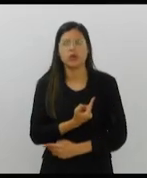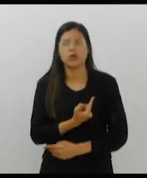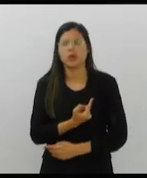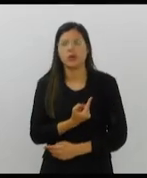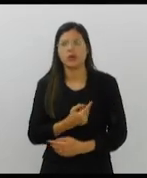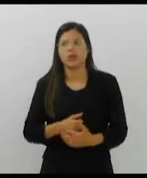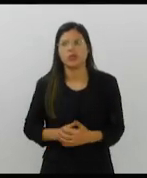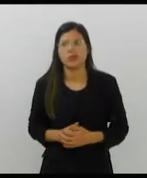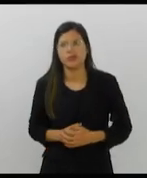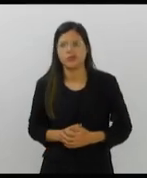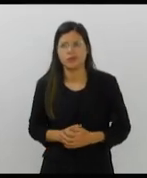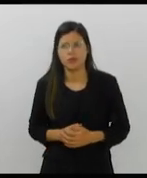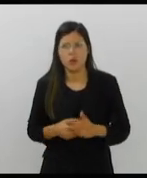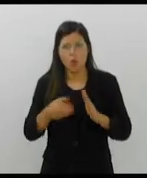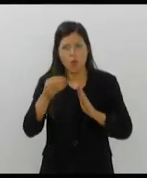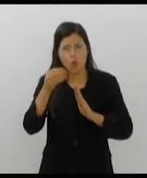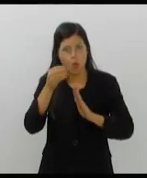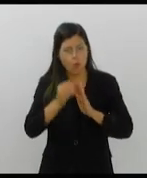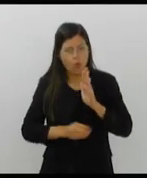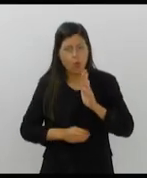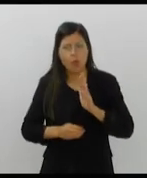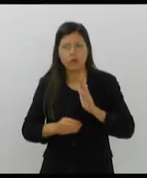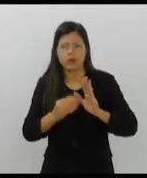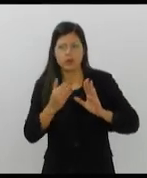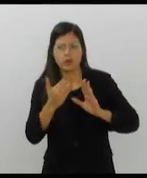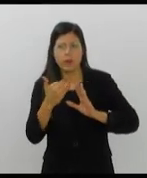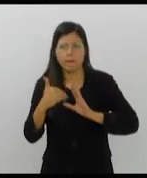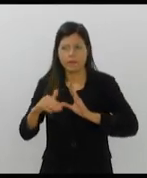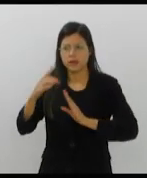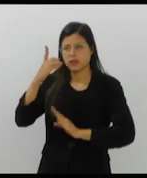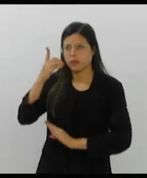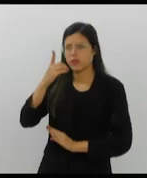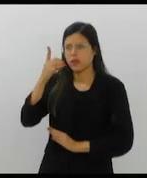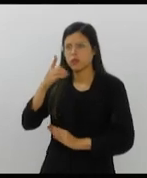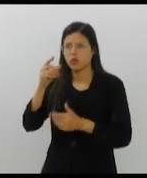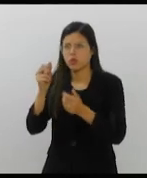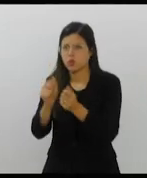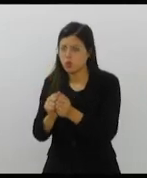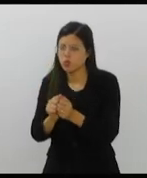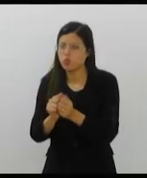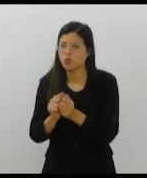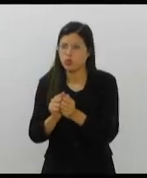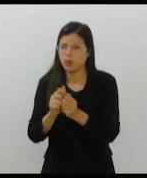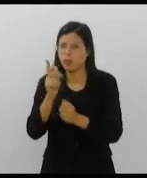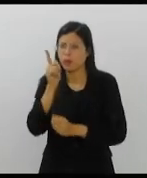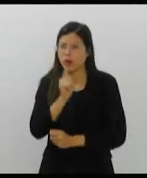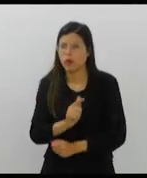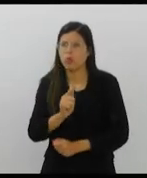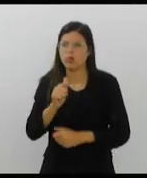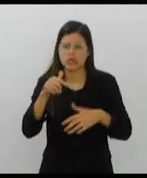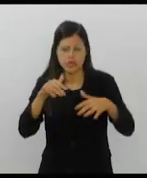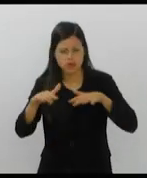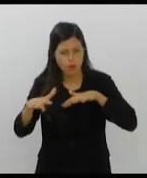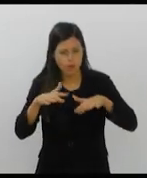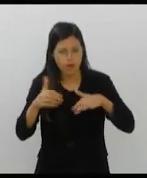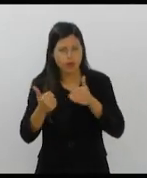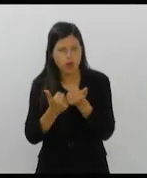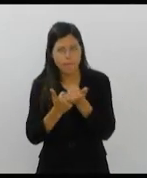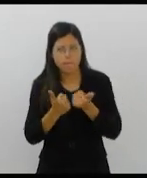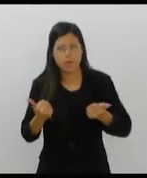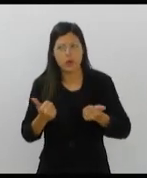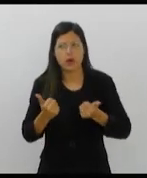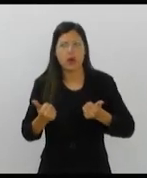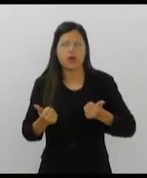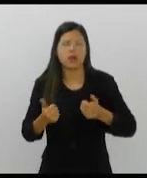o ofício encaminhado pelo deputado Jari Oliveira e que vamos caminhar juntos para a consolidação dessas bandeiras e para a